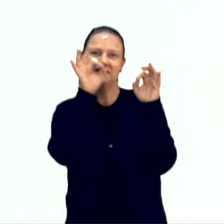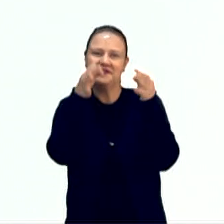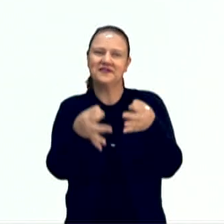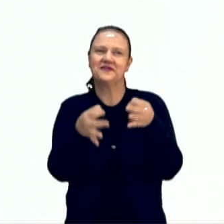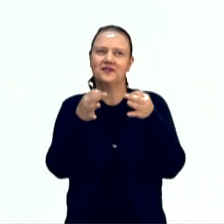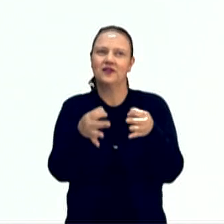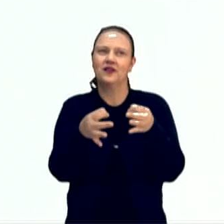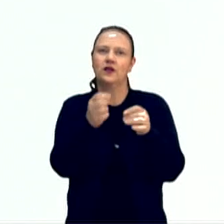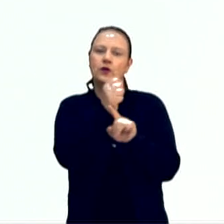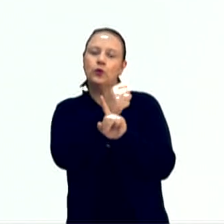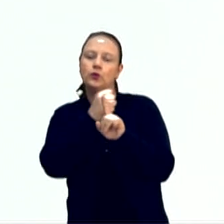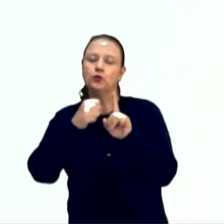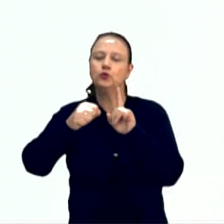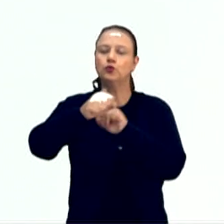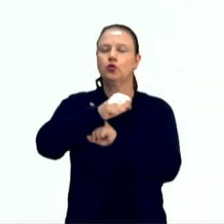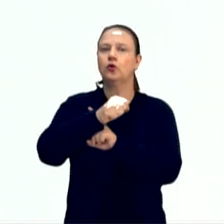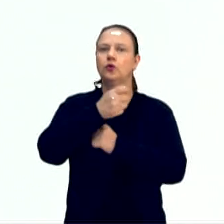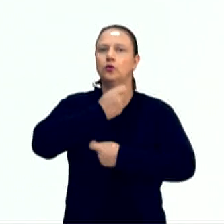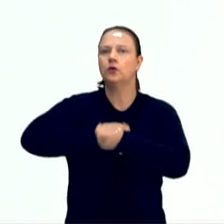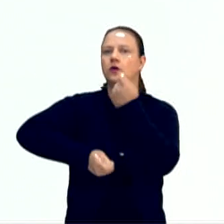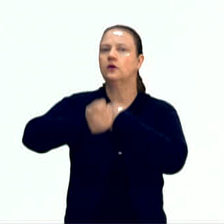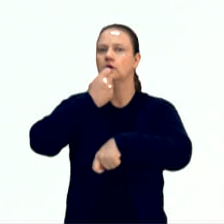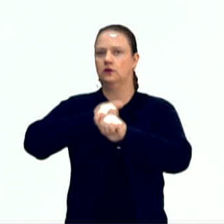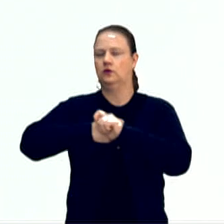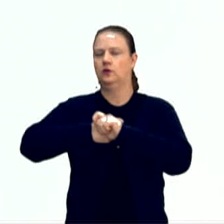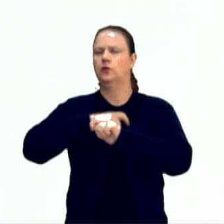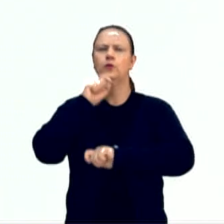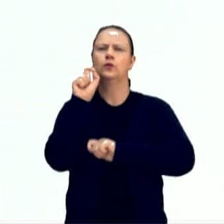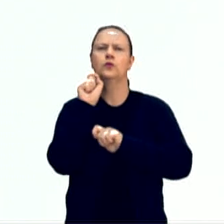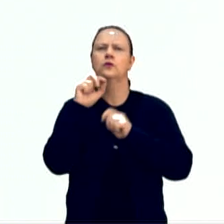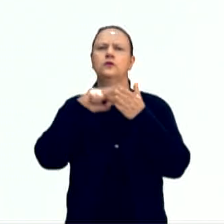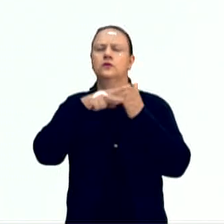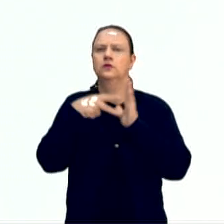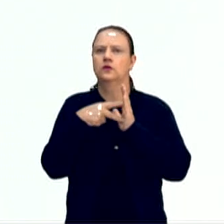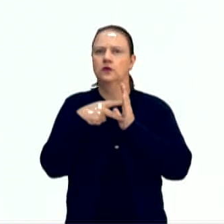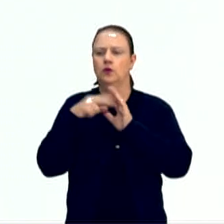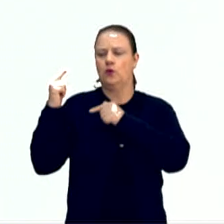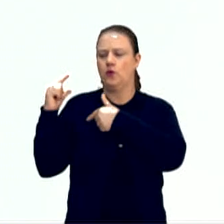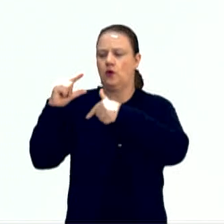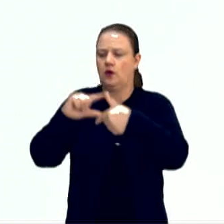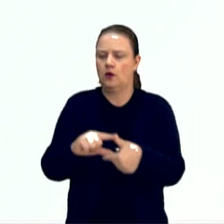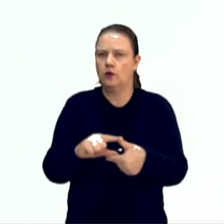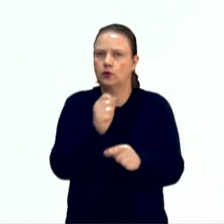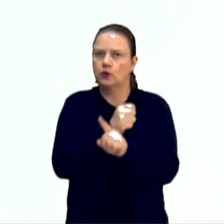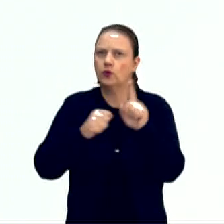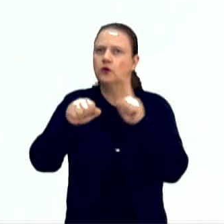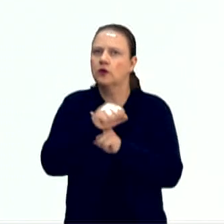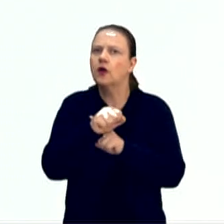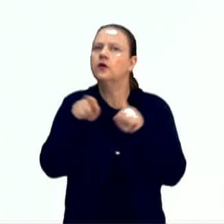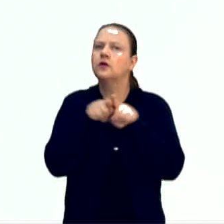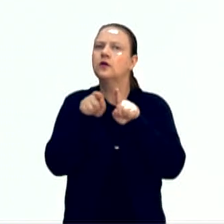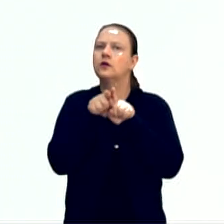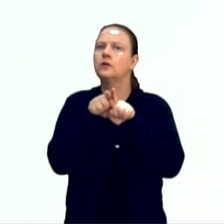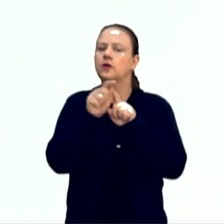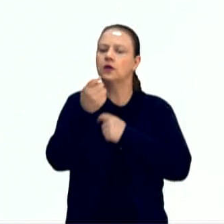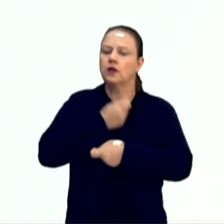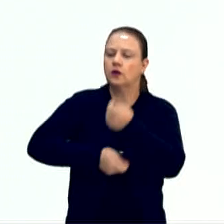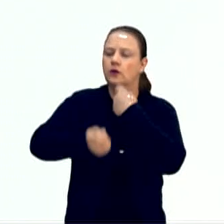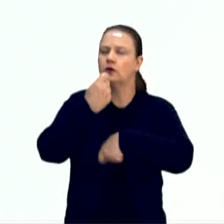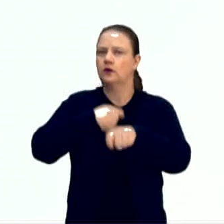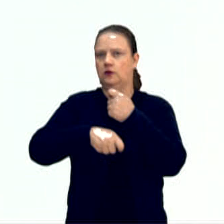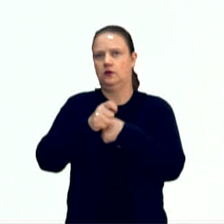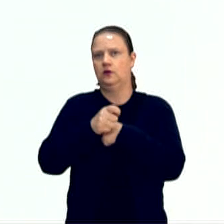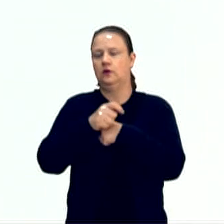é socioeconômico, a gente está falando, então, da herança social e econômica que tem a ver com os tipos de colonização.